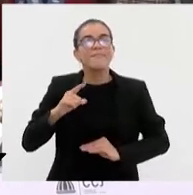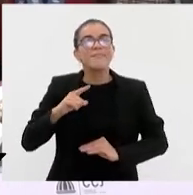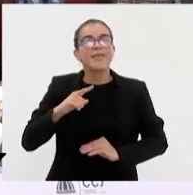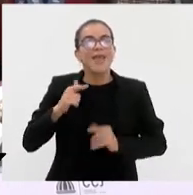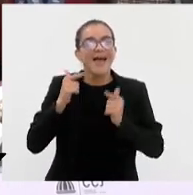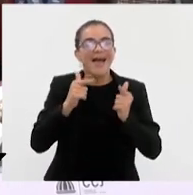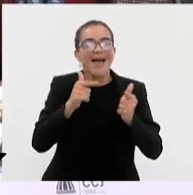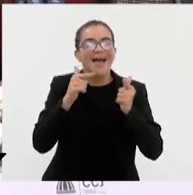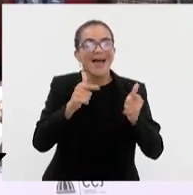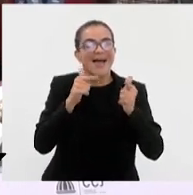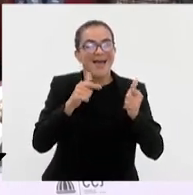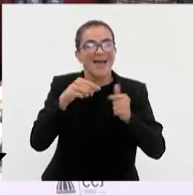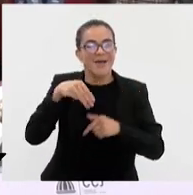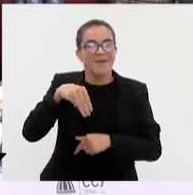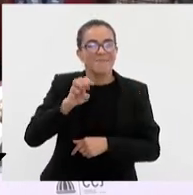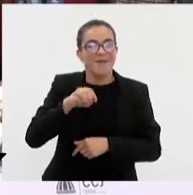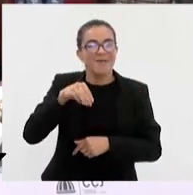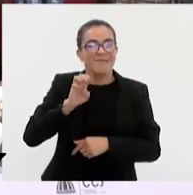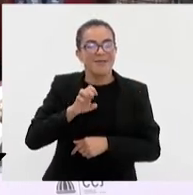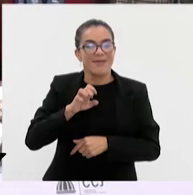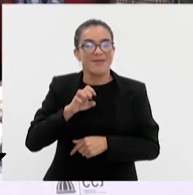internet